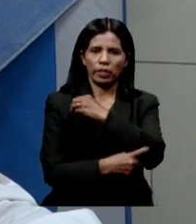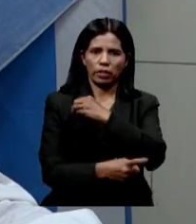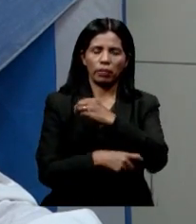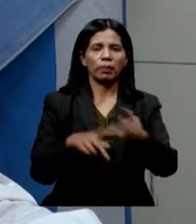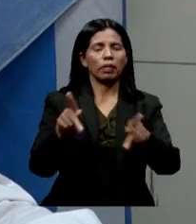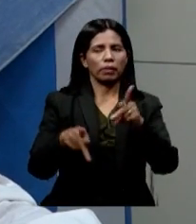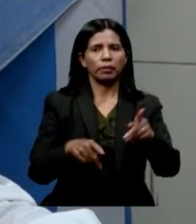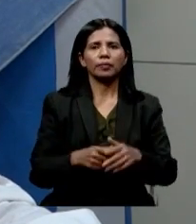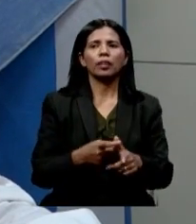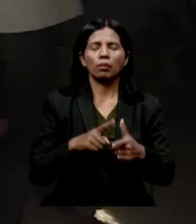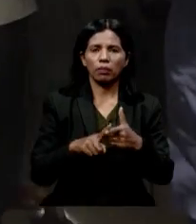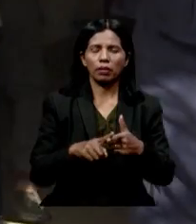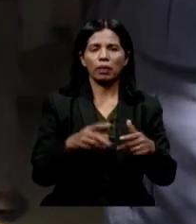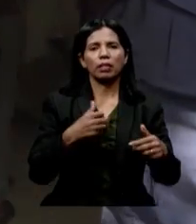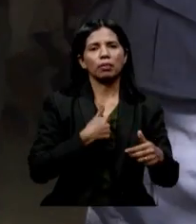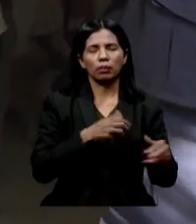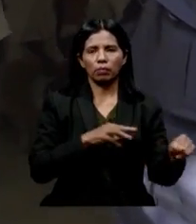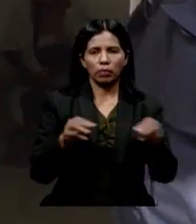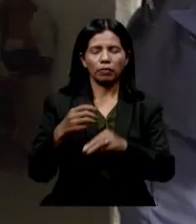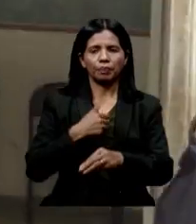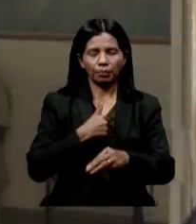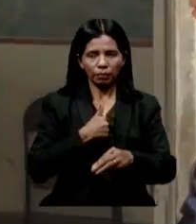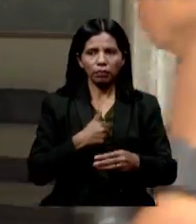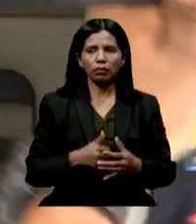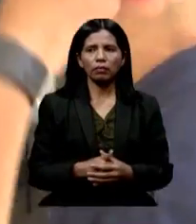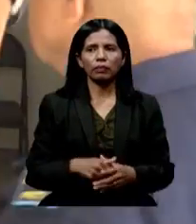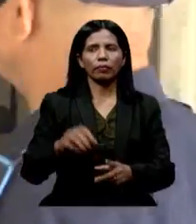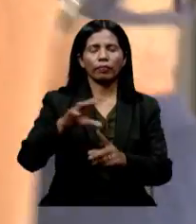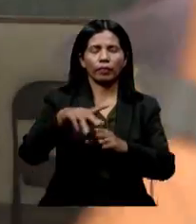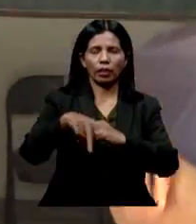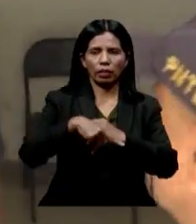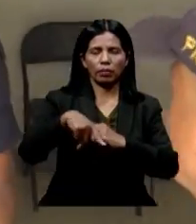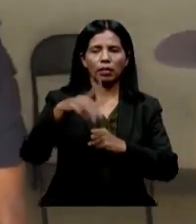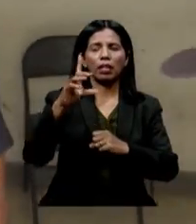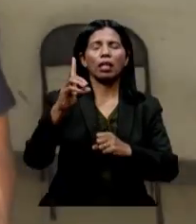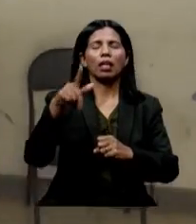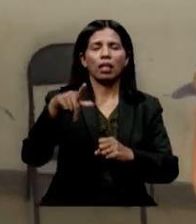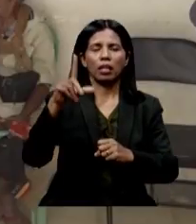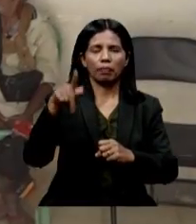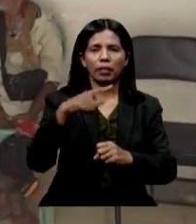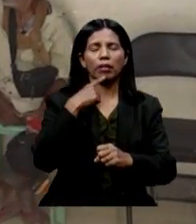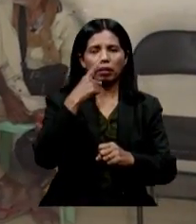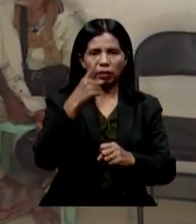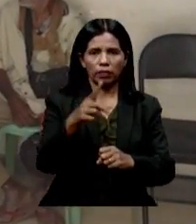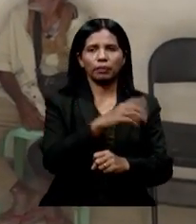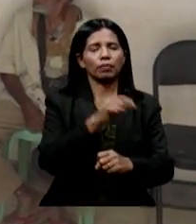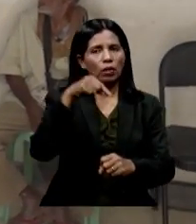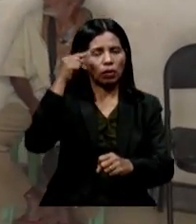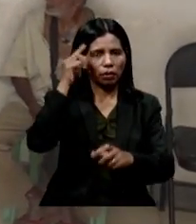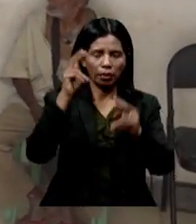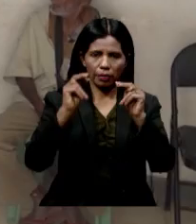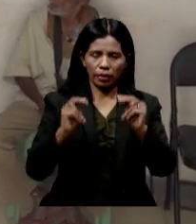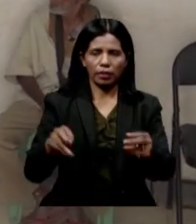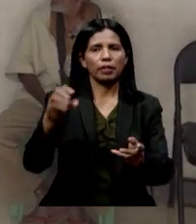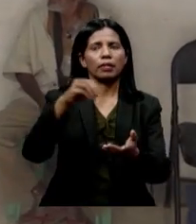né? Para depois nevela mudan. Nune emos, chefe bancada PLP, Maria Angelina Sarmento Hateten, governo precisa